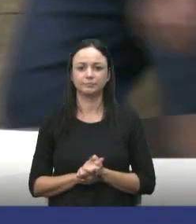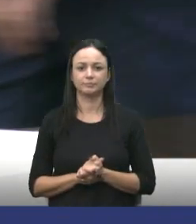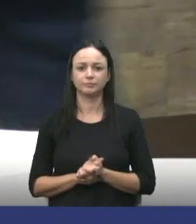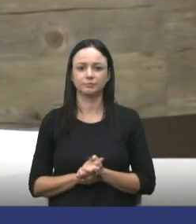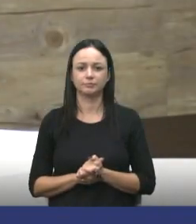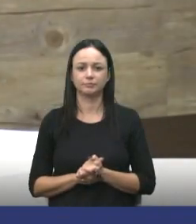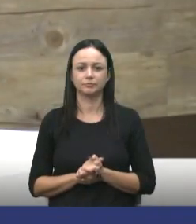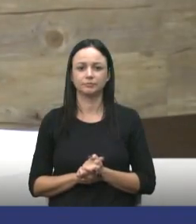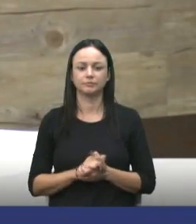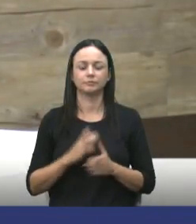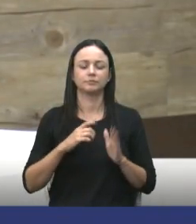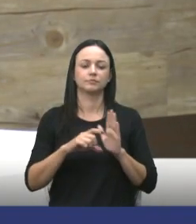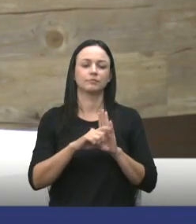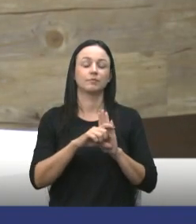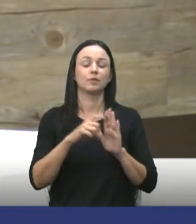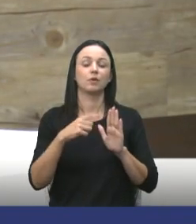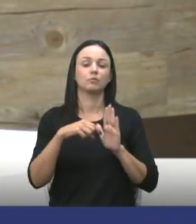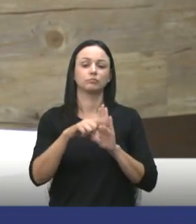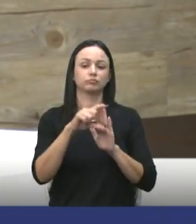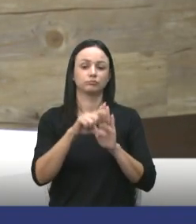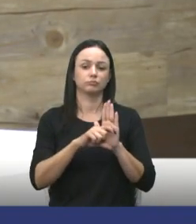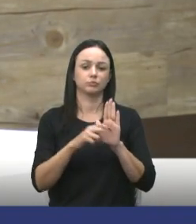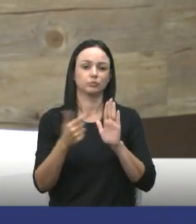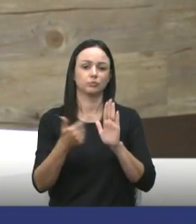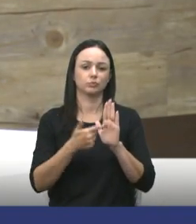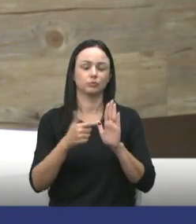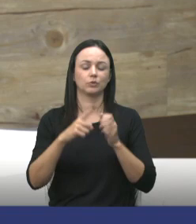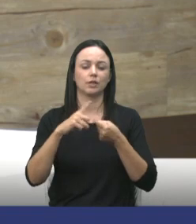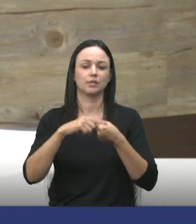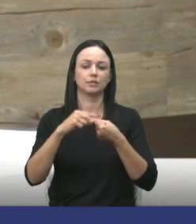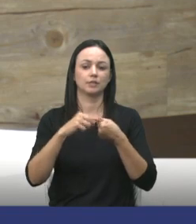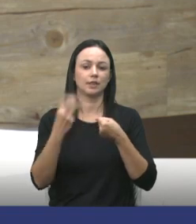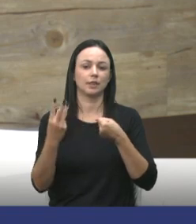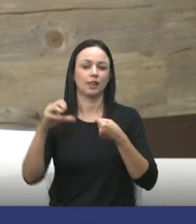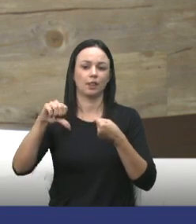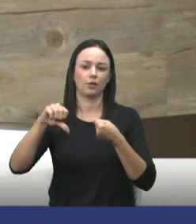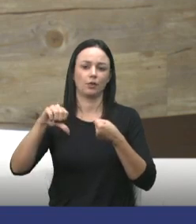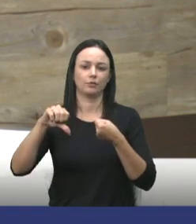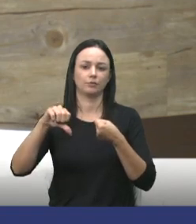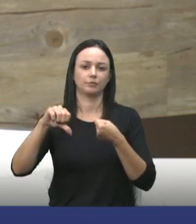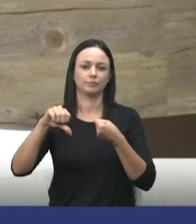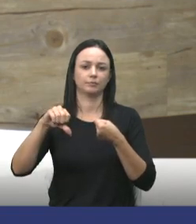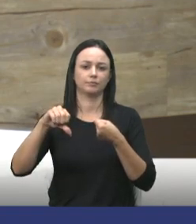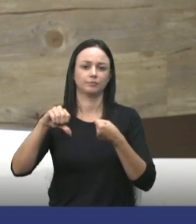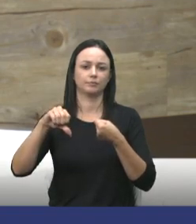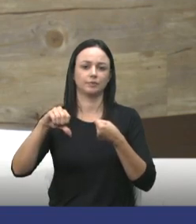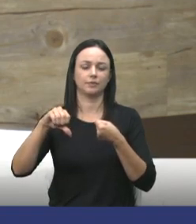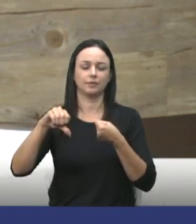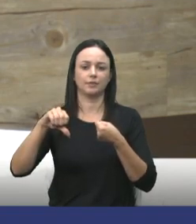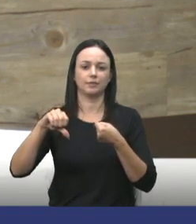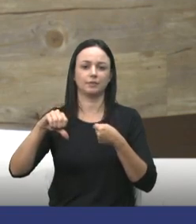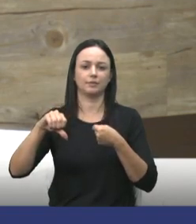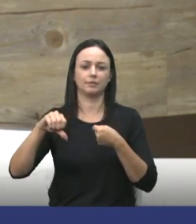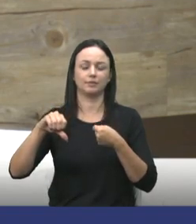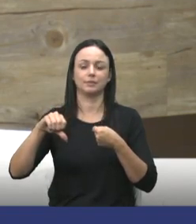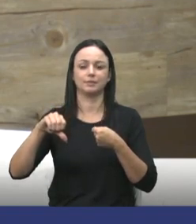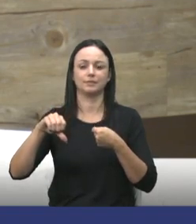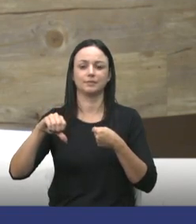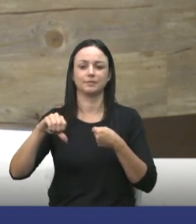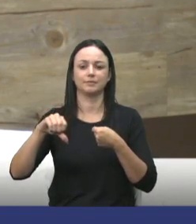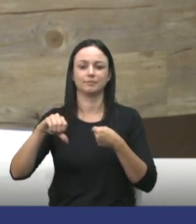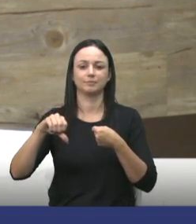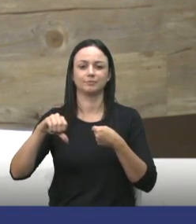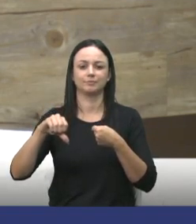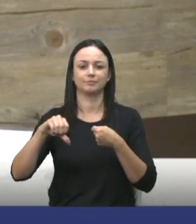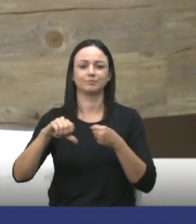Nos termos do parágrafo 2º do artigo 39, vou pôr o óculos. Nos